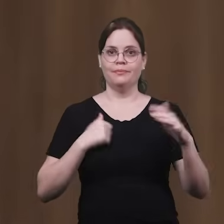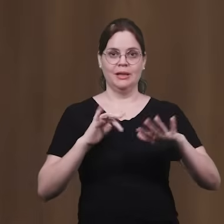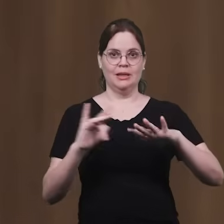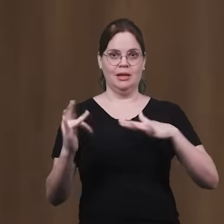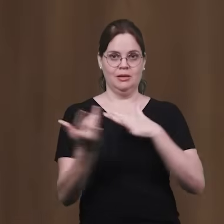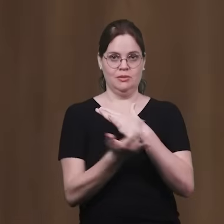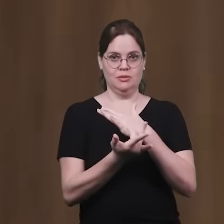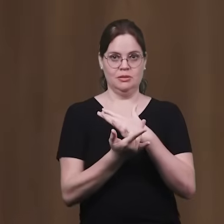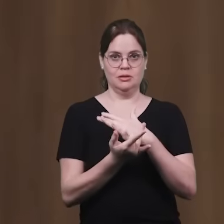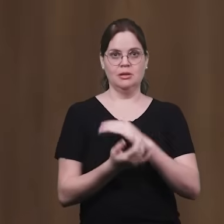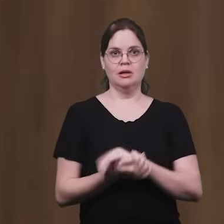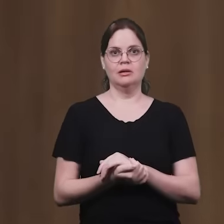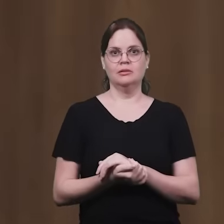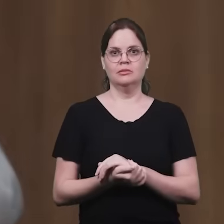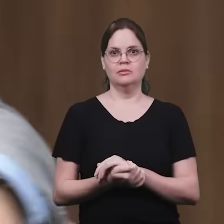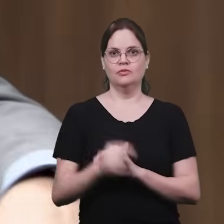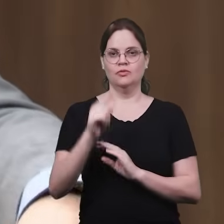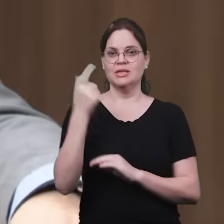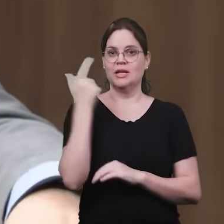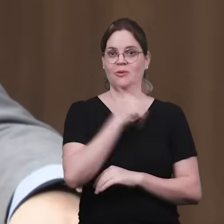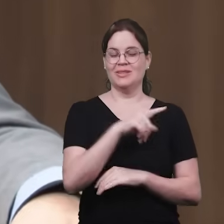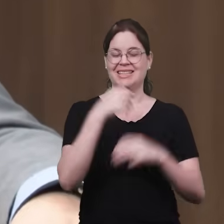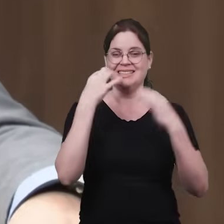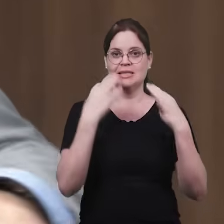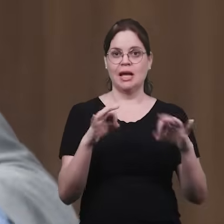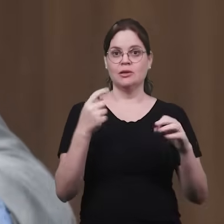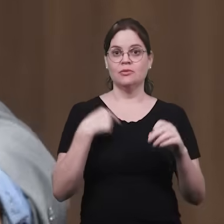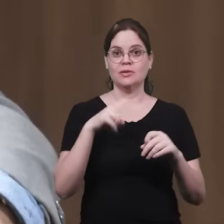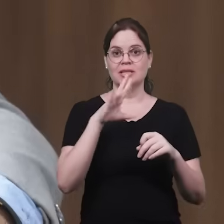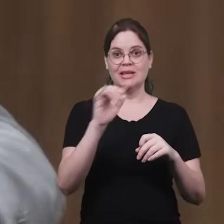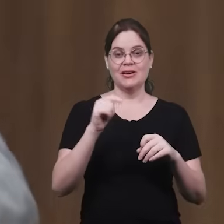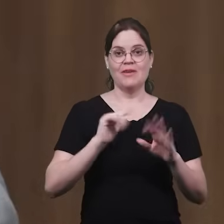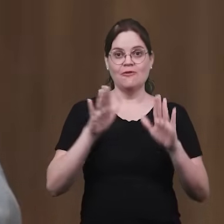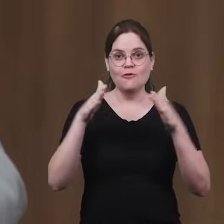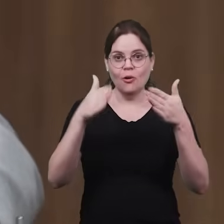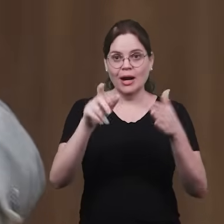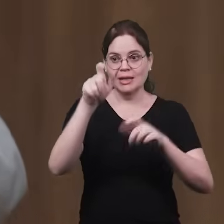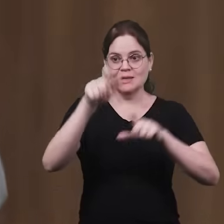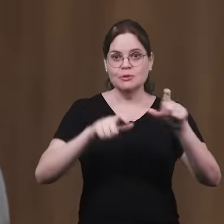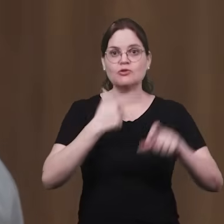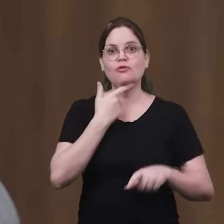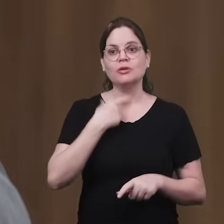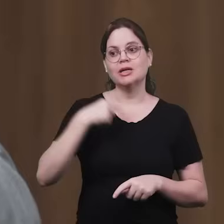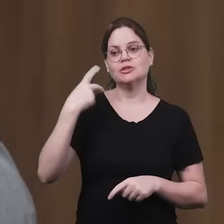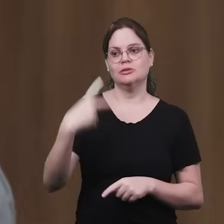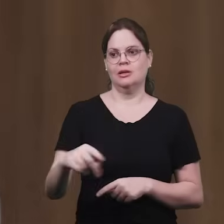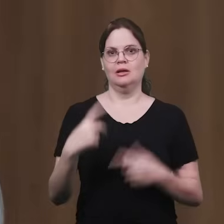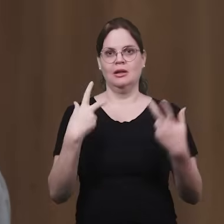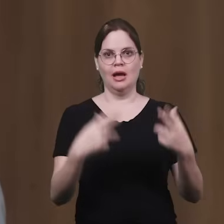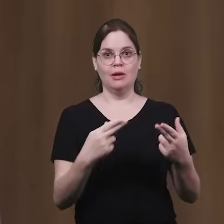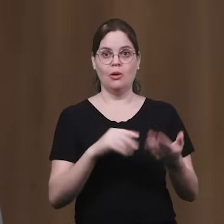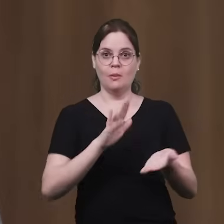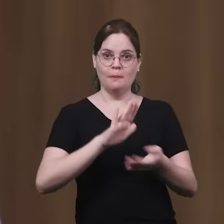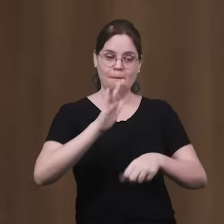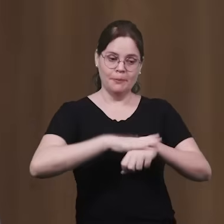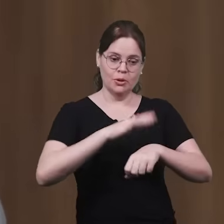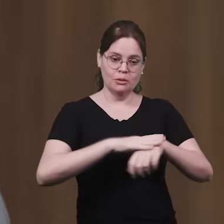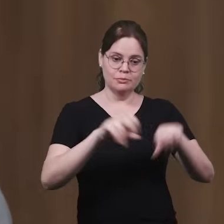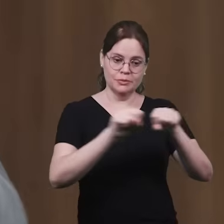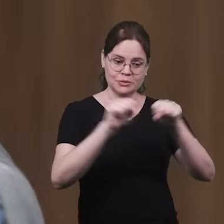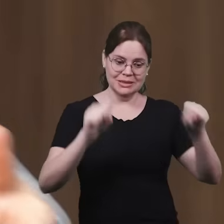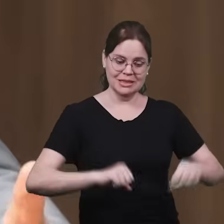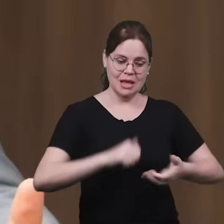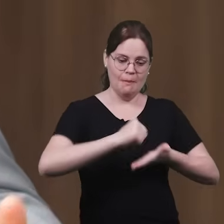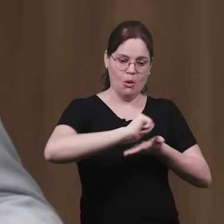você vai para a rede social, você é muito mais assertivo, você vai falar com a pessoa que consome, por isso que eu acabei de falar, o próprio